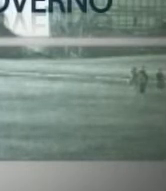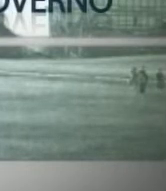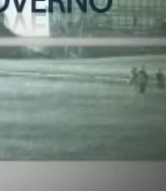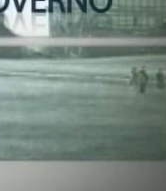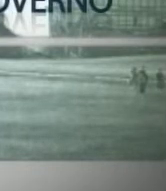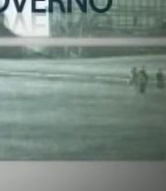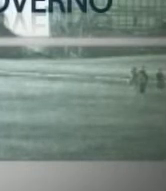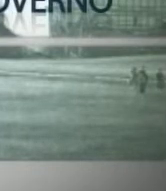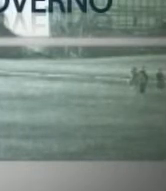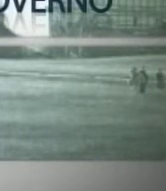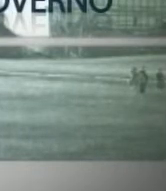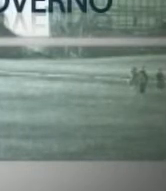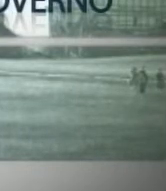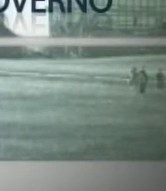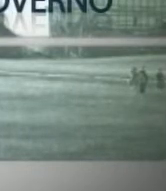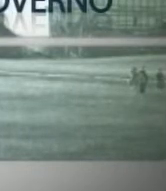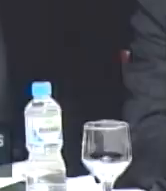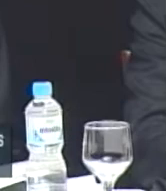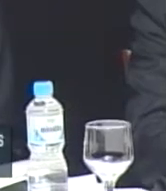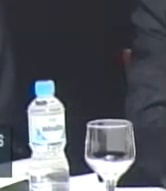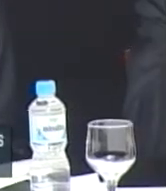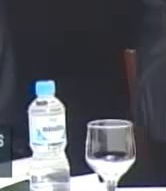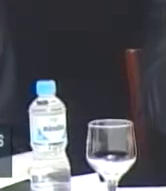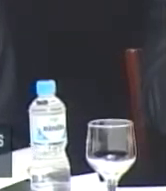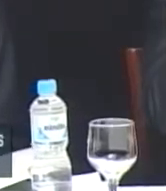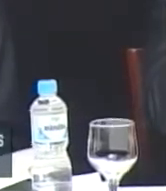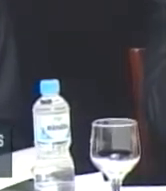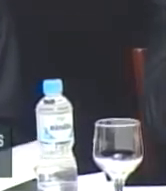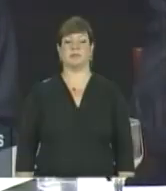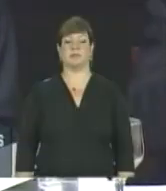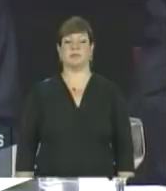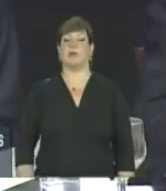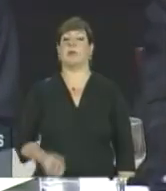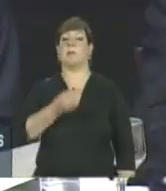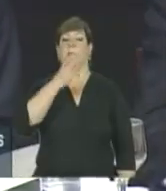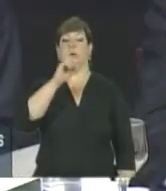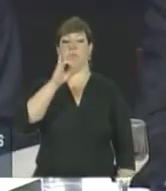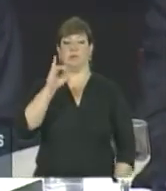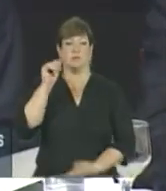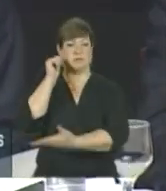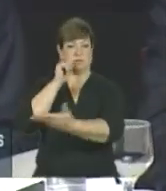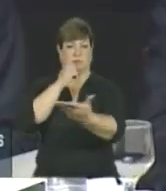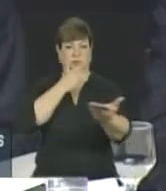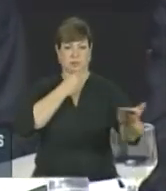Bolsa Atleta. Veja como foi. Bom dia, senhoras e senhores.